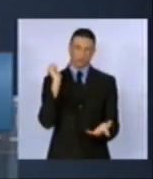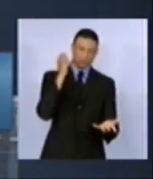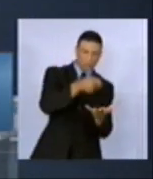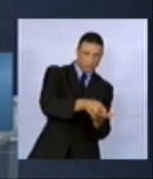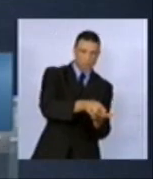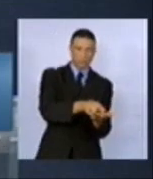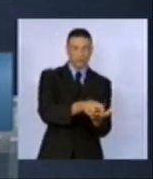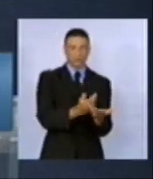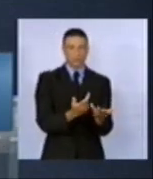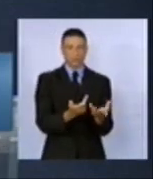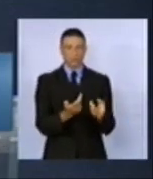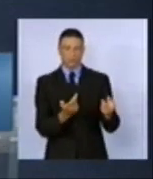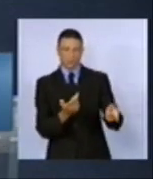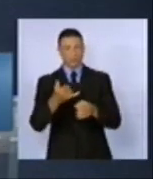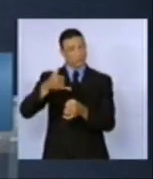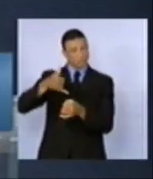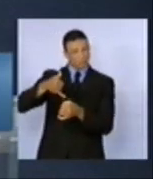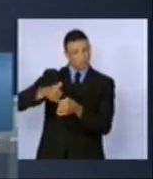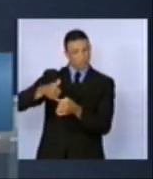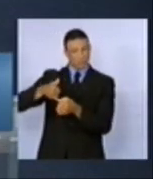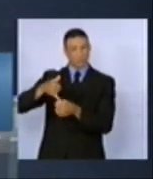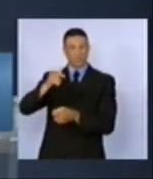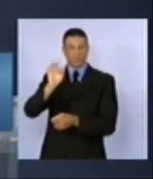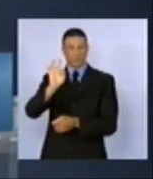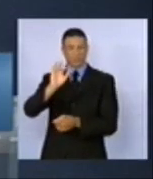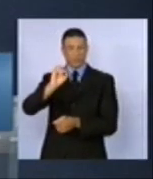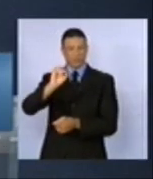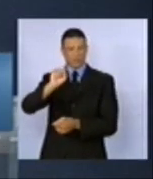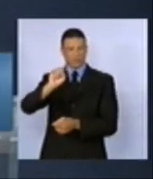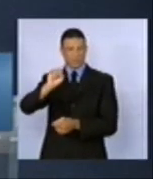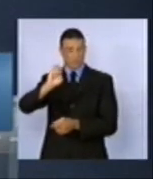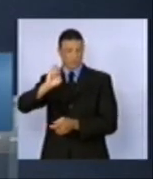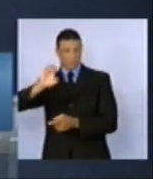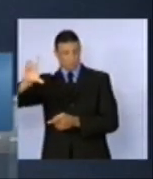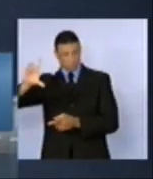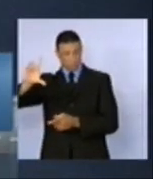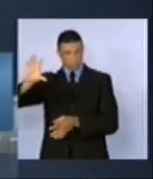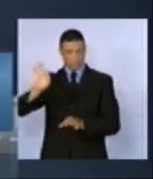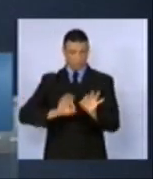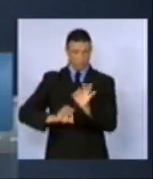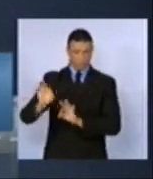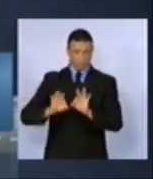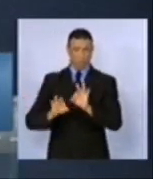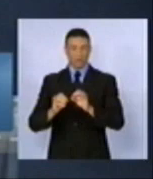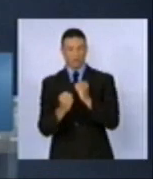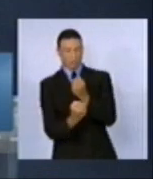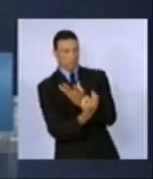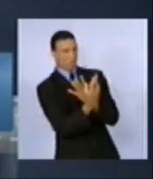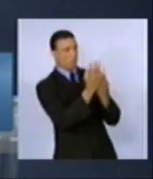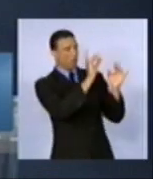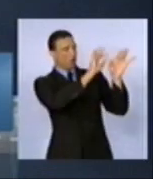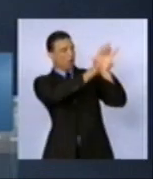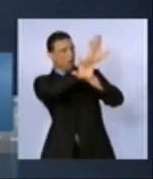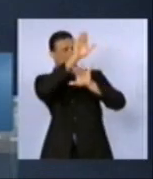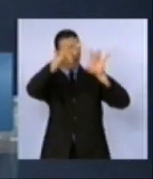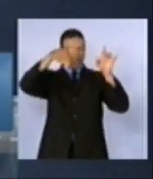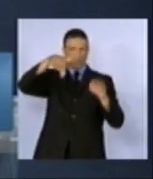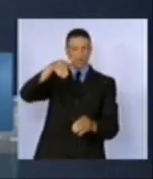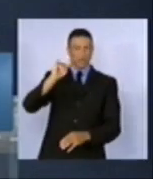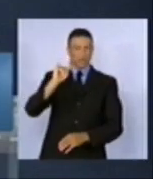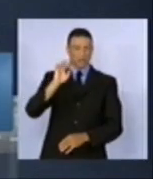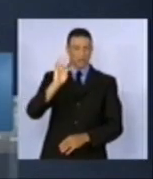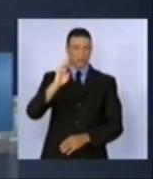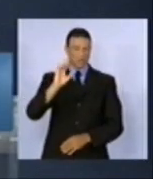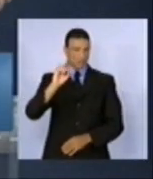muito combustível fóssil é produz várias quantidades de óxido de nitroso Ok a